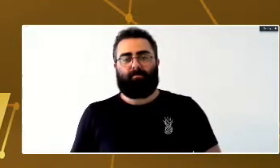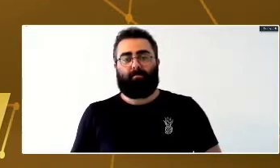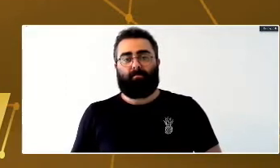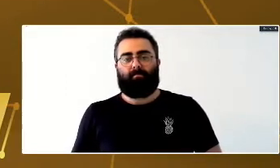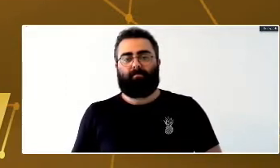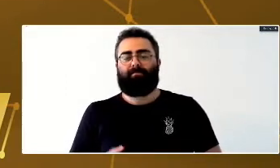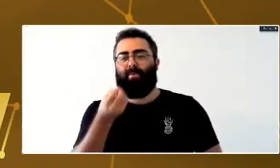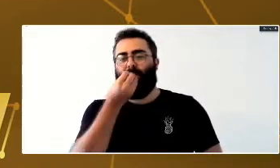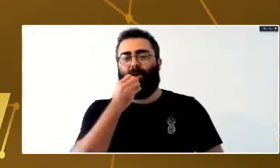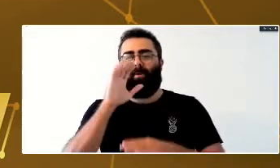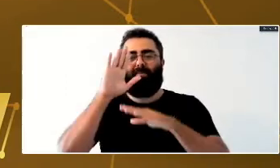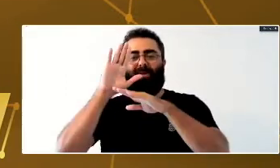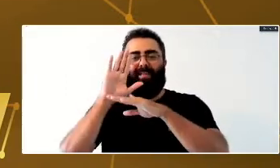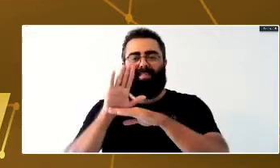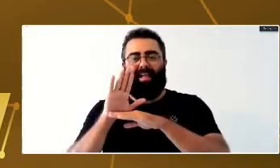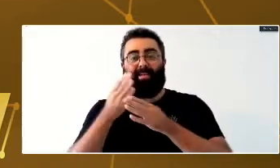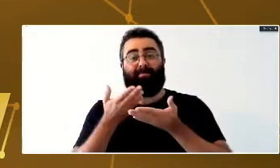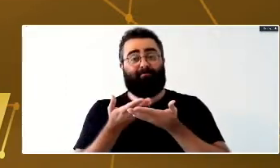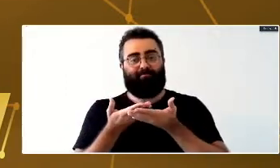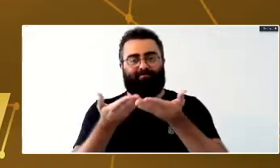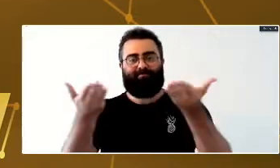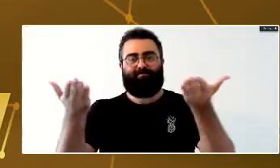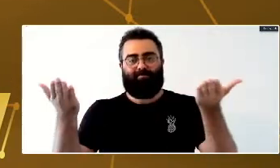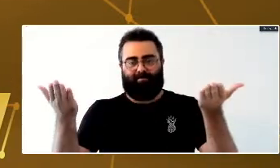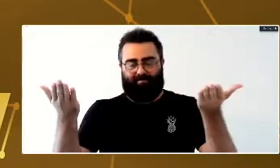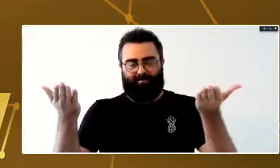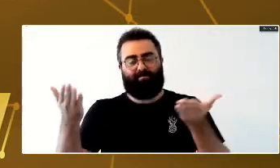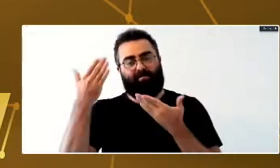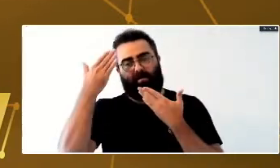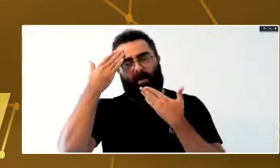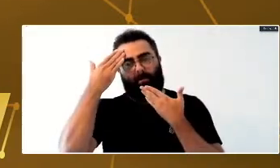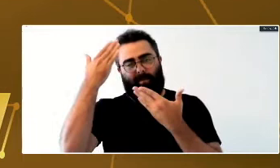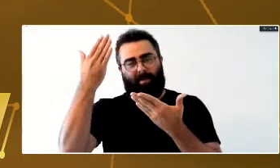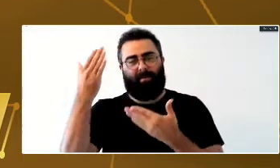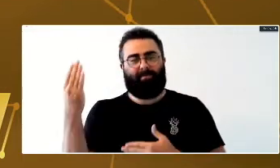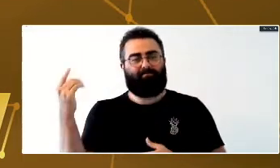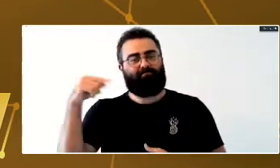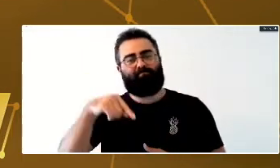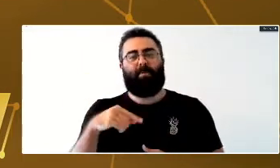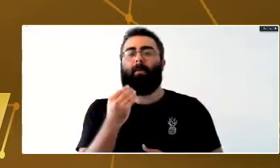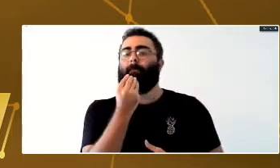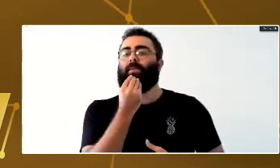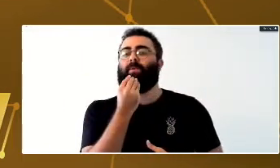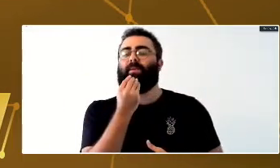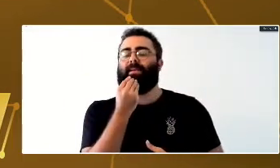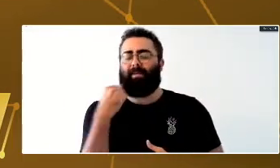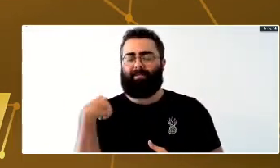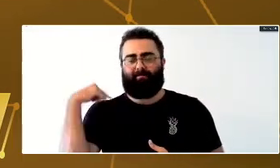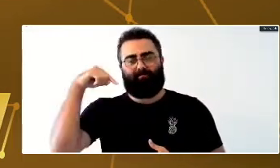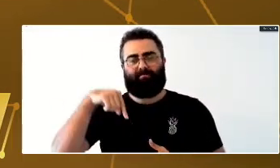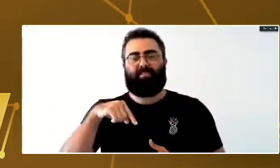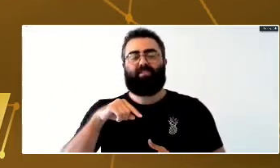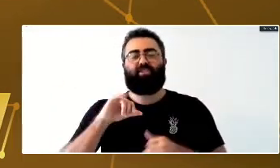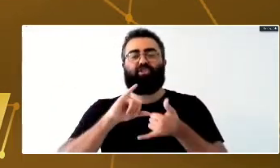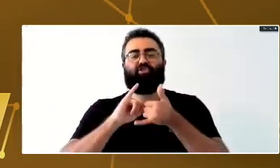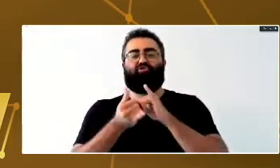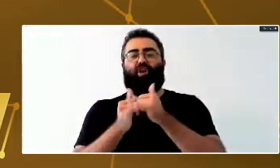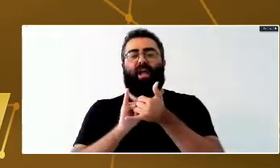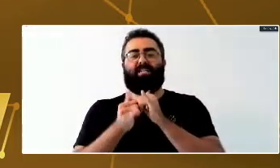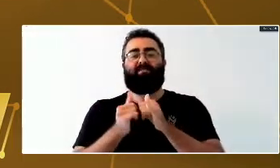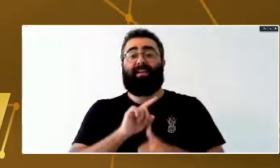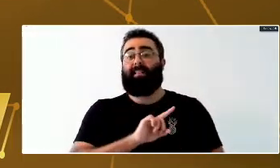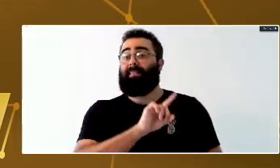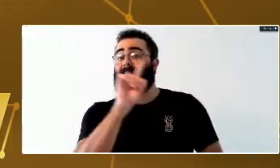Boa tarde a todos. Agradecendo aqui a oportunidade de estar fazendo parte do CHESF Day para